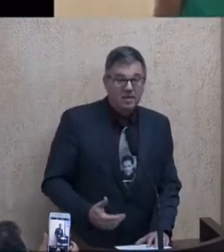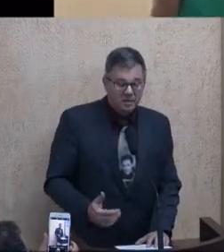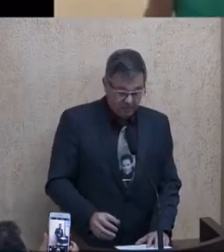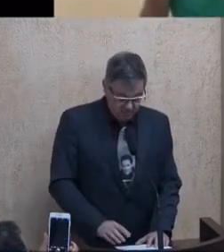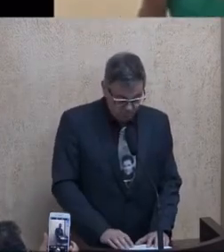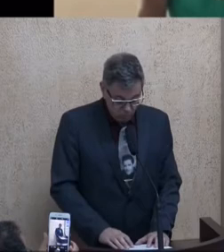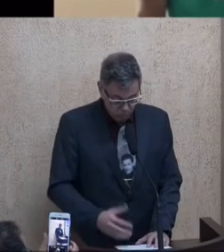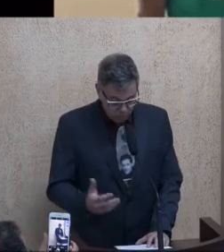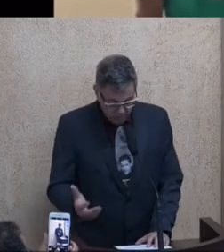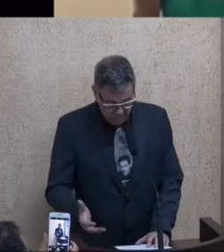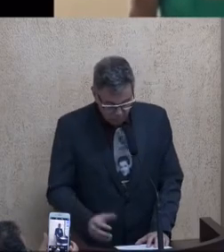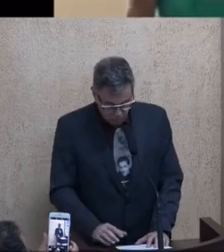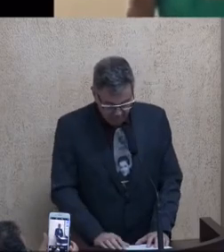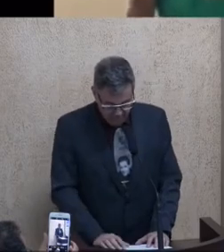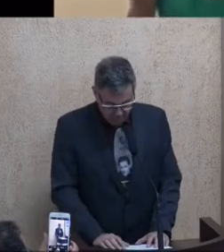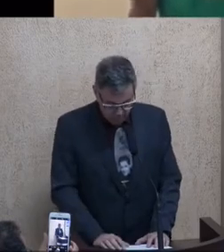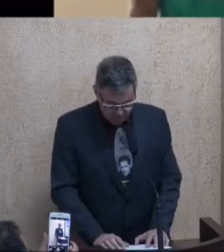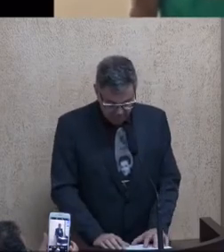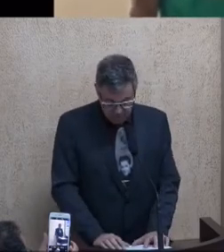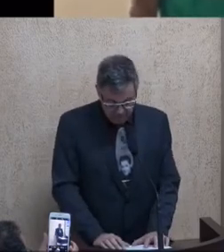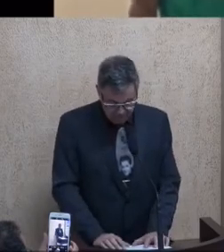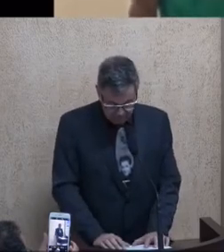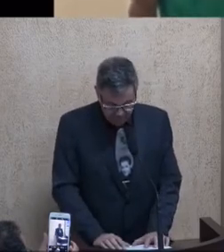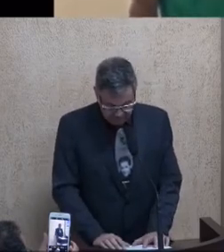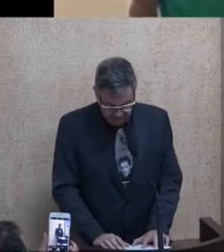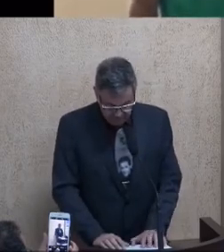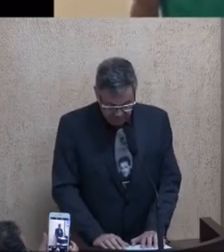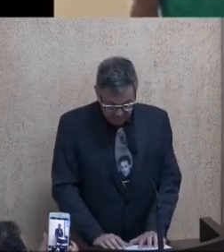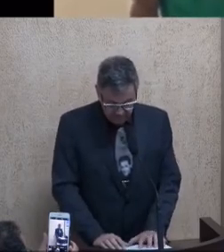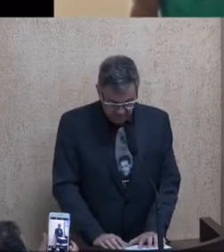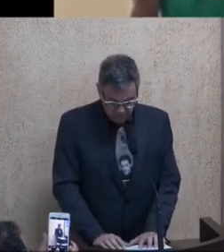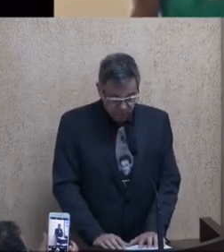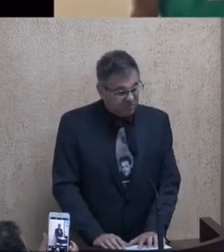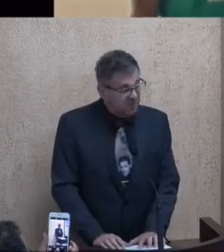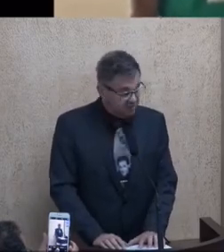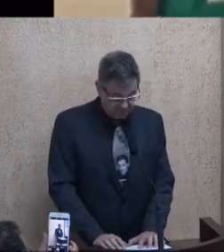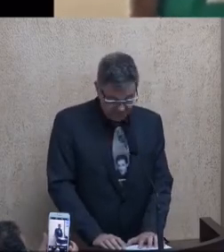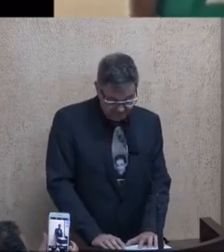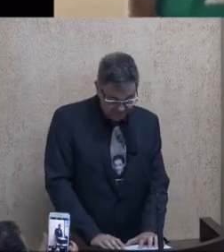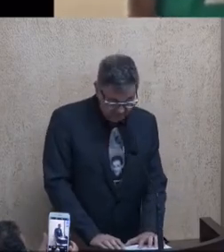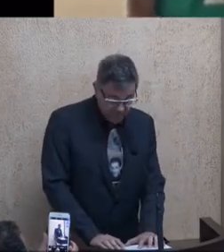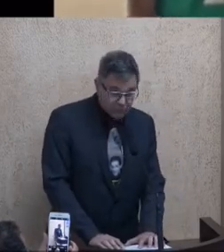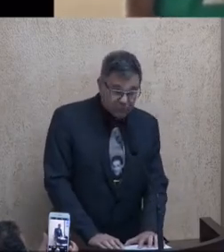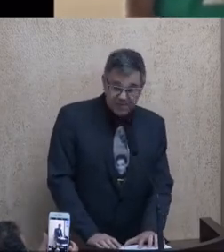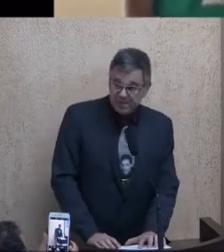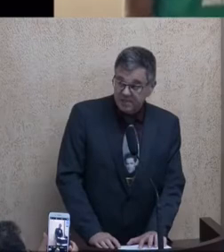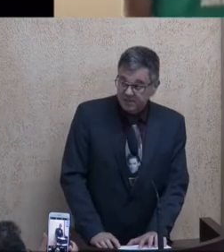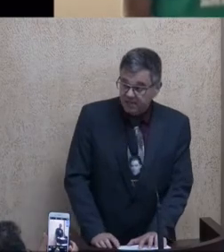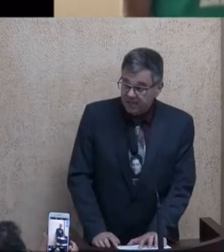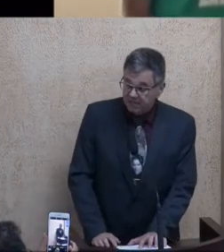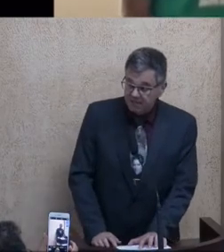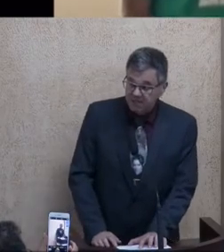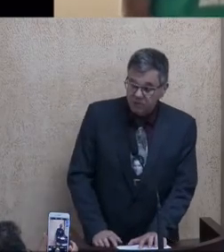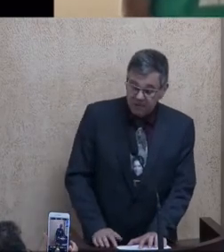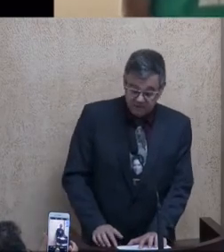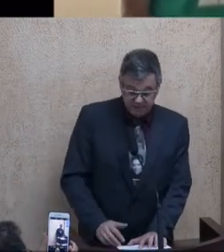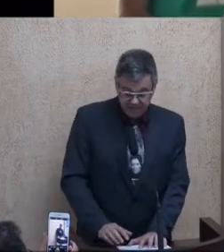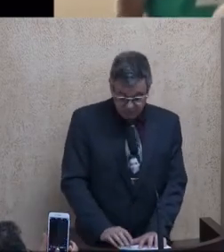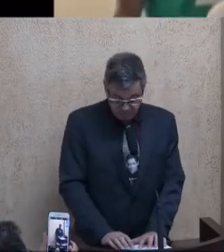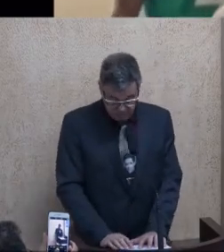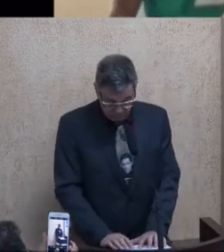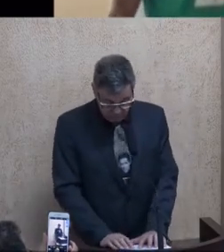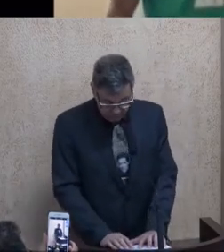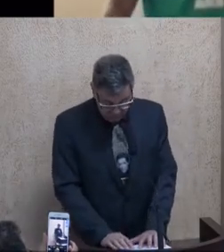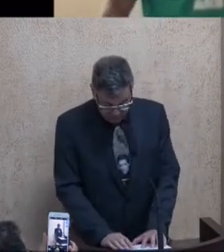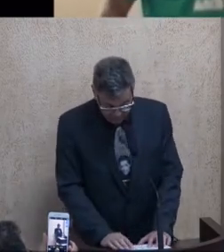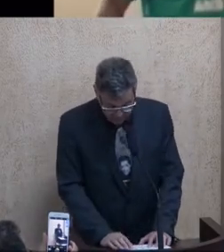tema muito polêmico para a época, que se chamava peça divorcista. Vejam vocês, hein? Na década de 50, falar